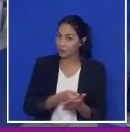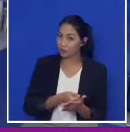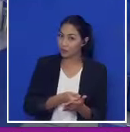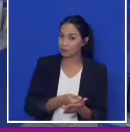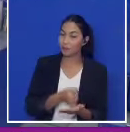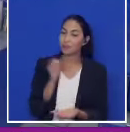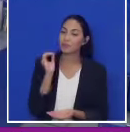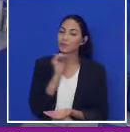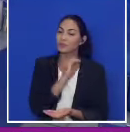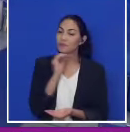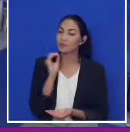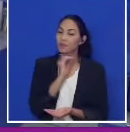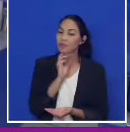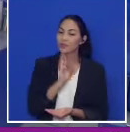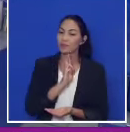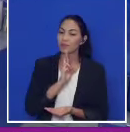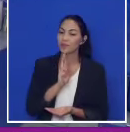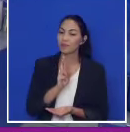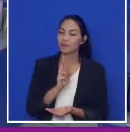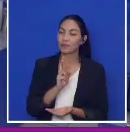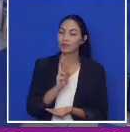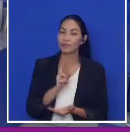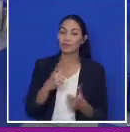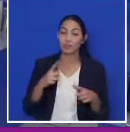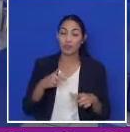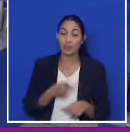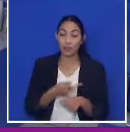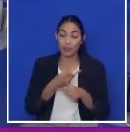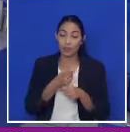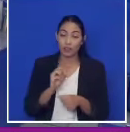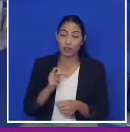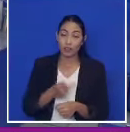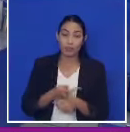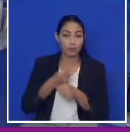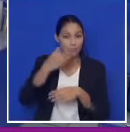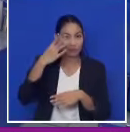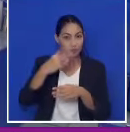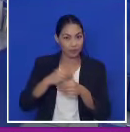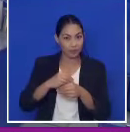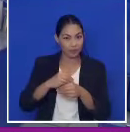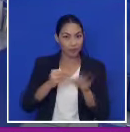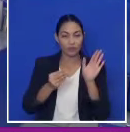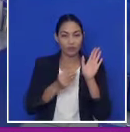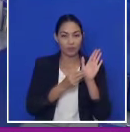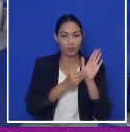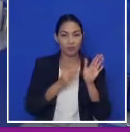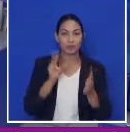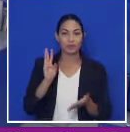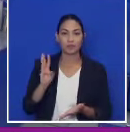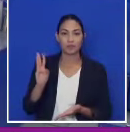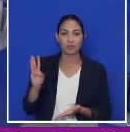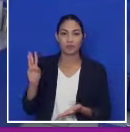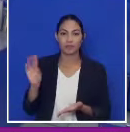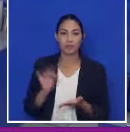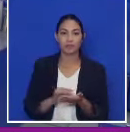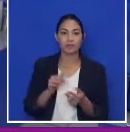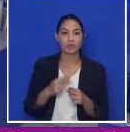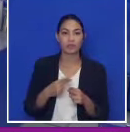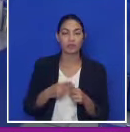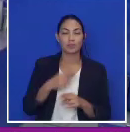aposta. Logo após a apuração, você poderá saber de onde são as apostas vencedoras ou se o prêmio está acumulado, acessando a